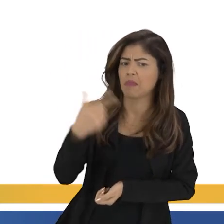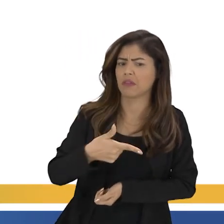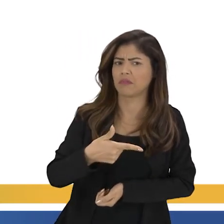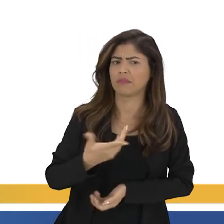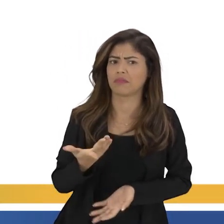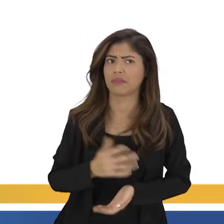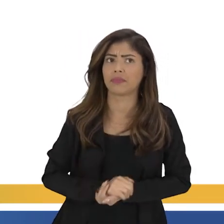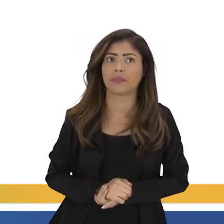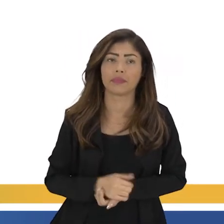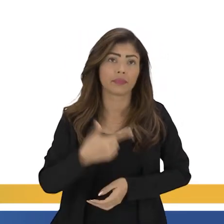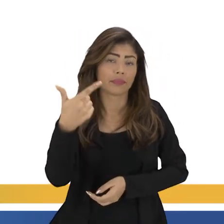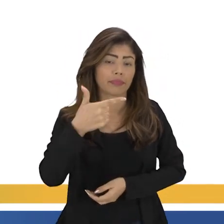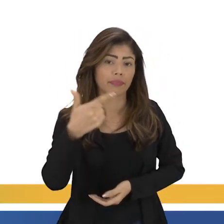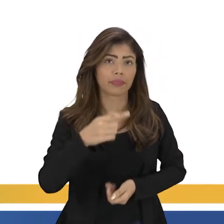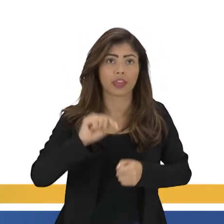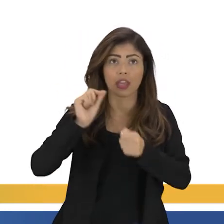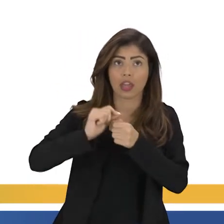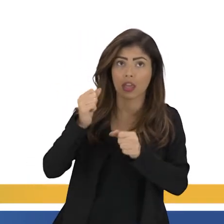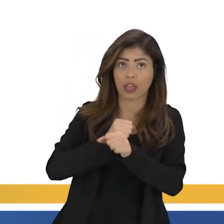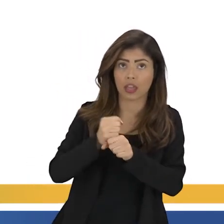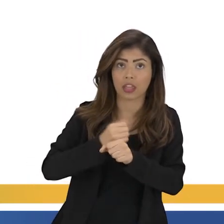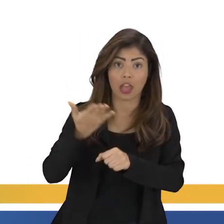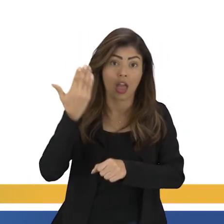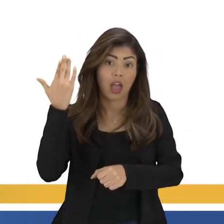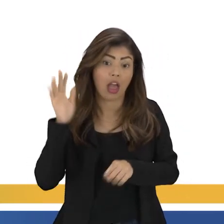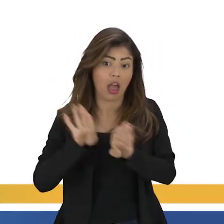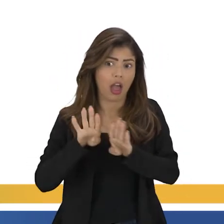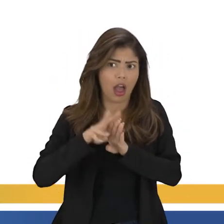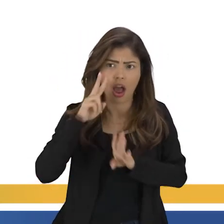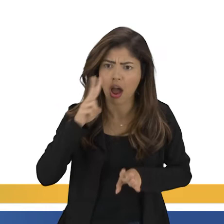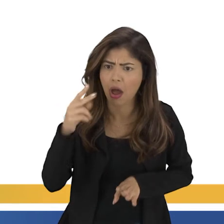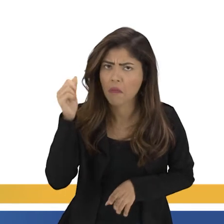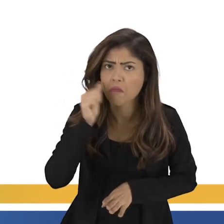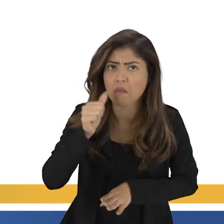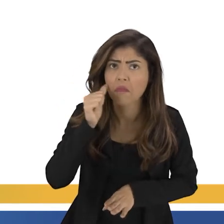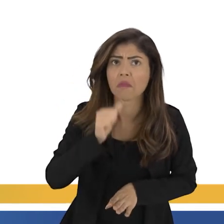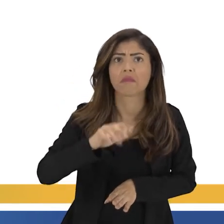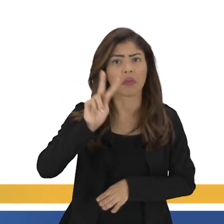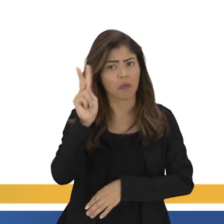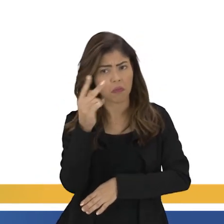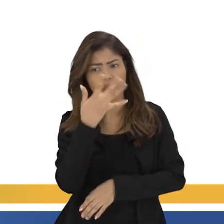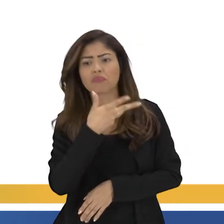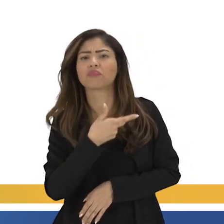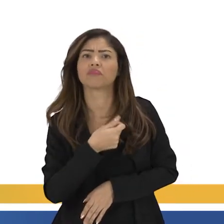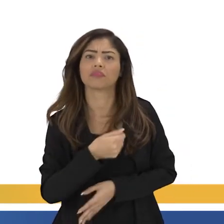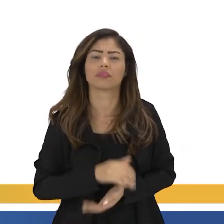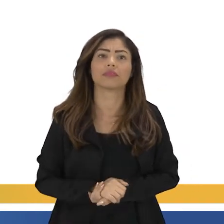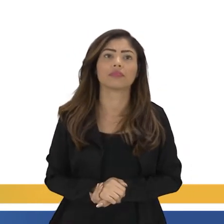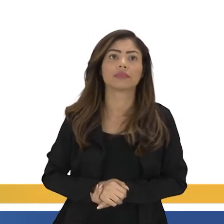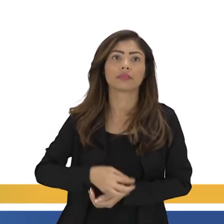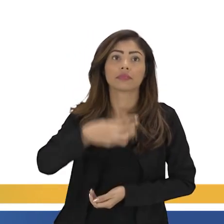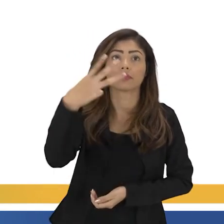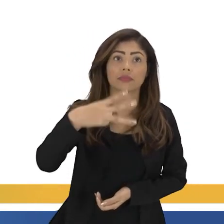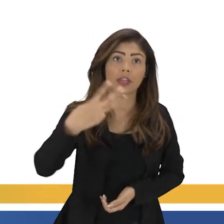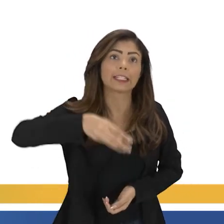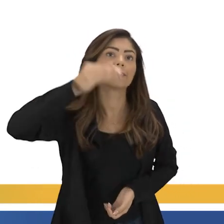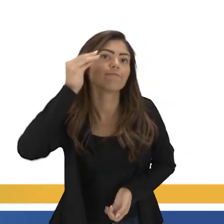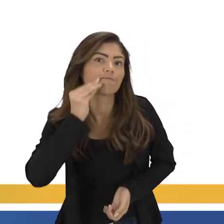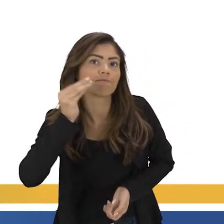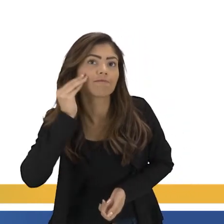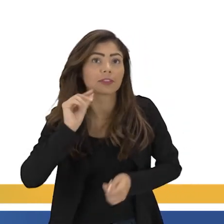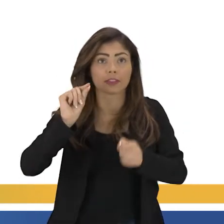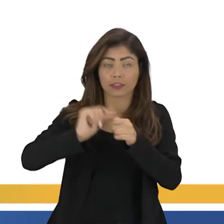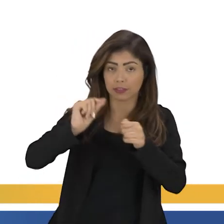parece. 2. Hace años que no veía una mujer tan hermosa. 3. Intenta reconstruir